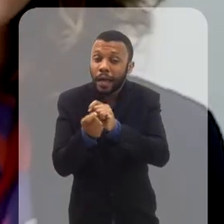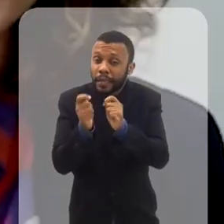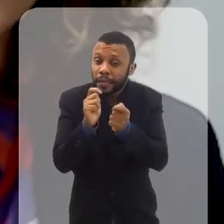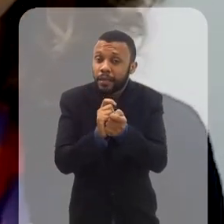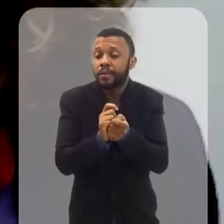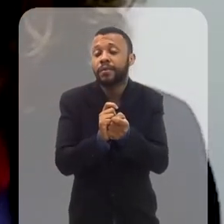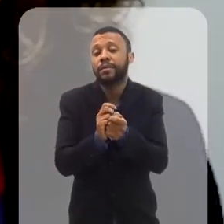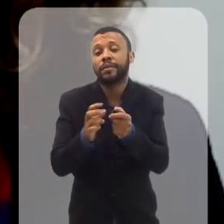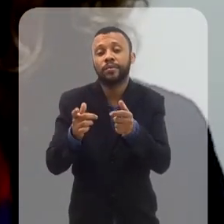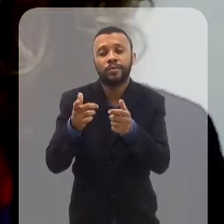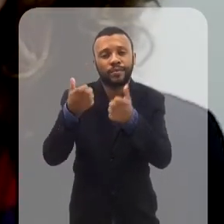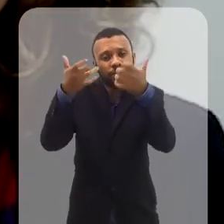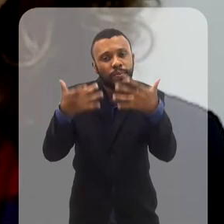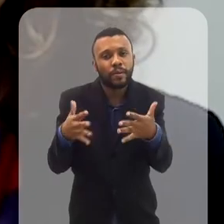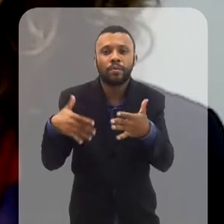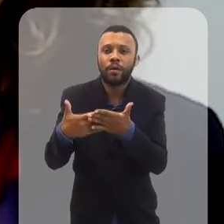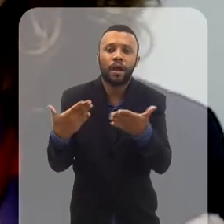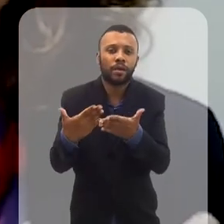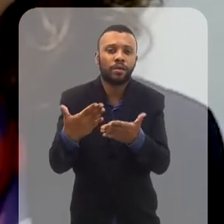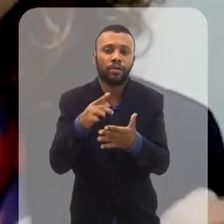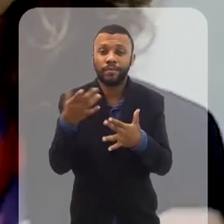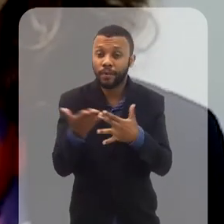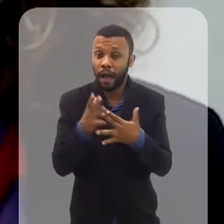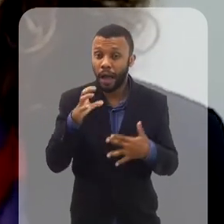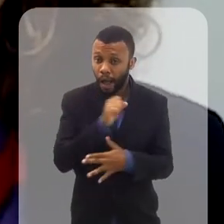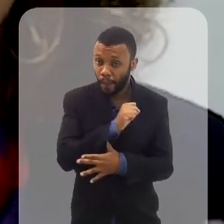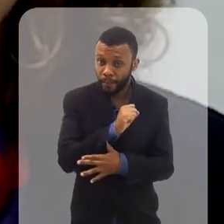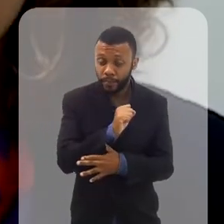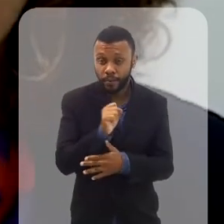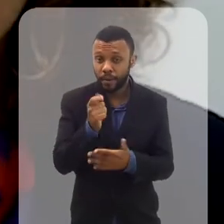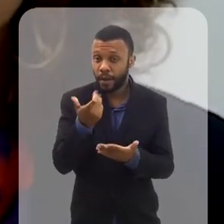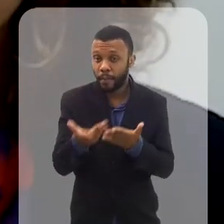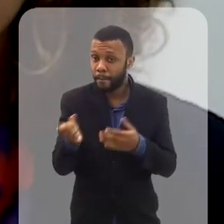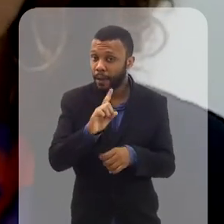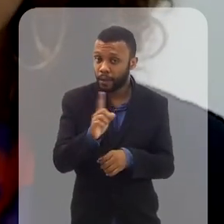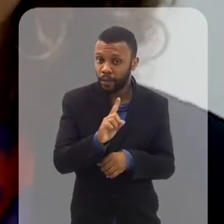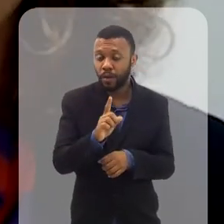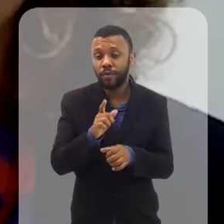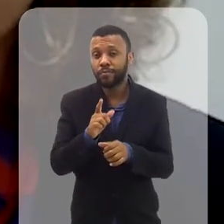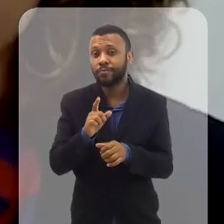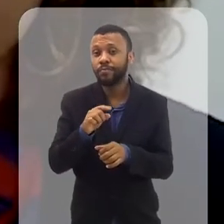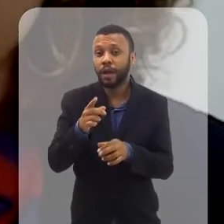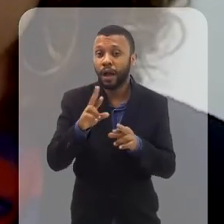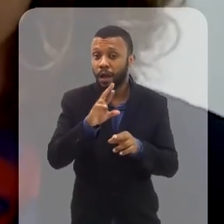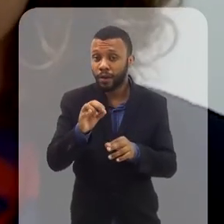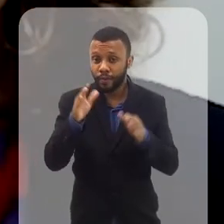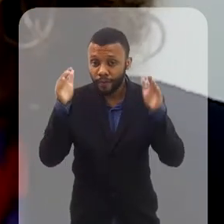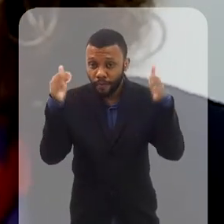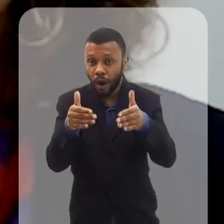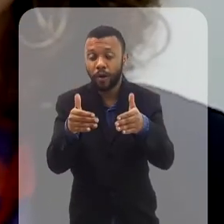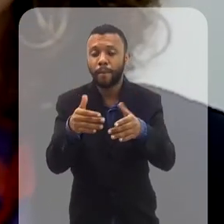exato, traduzindo, né, tudo que a gente veio falando até aqui, a gente vai fazer um rápido intervalo, não saia daí, que a gente